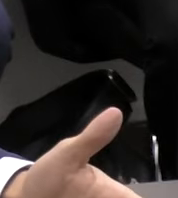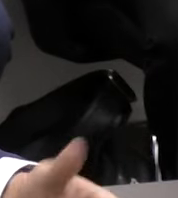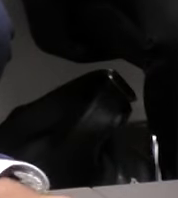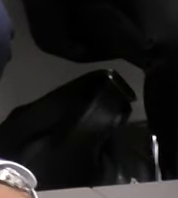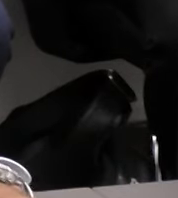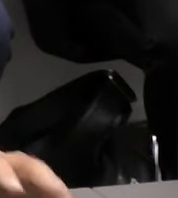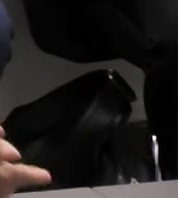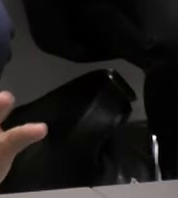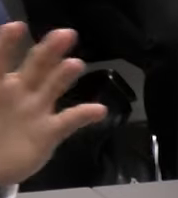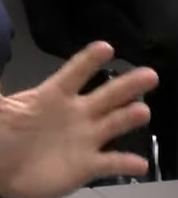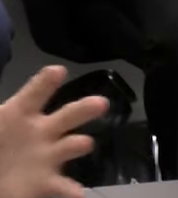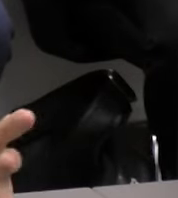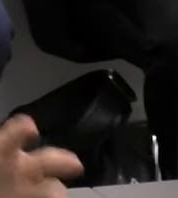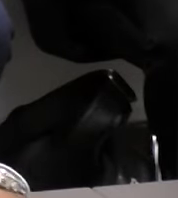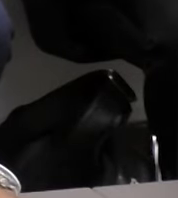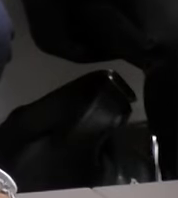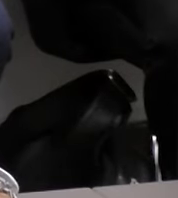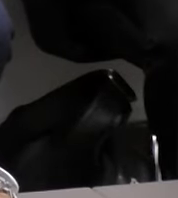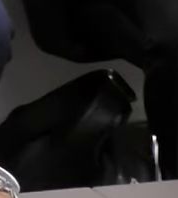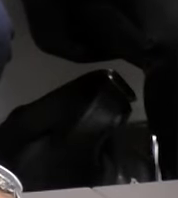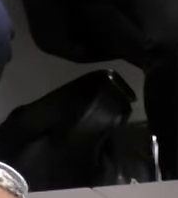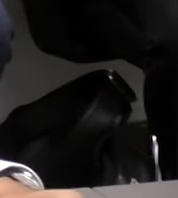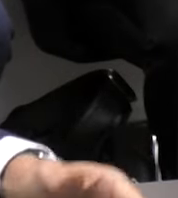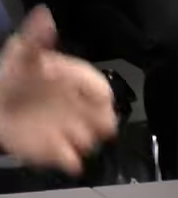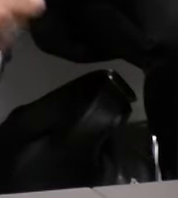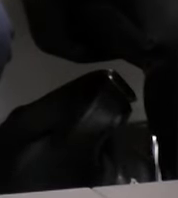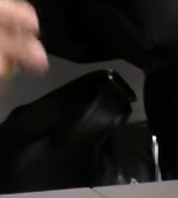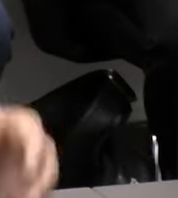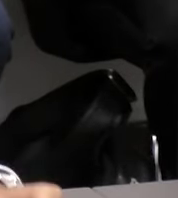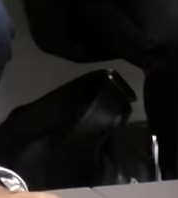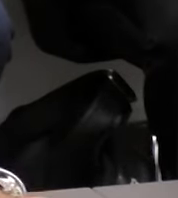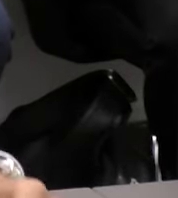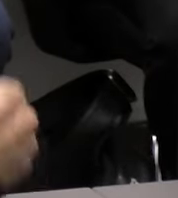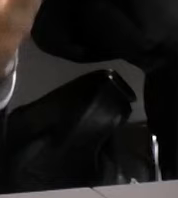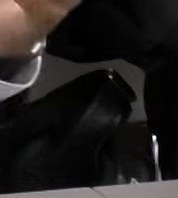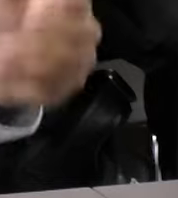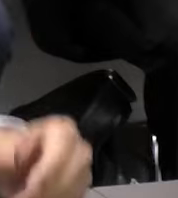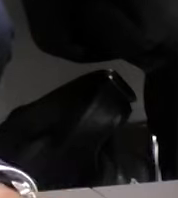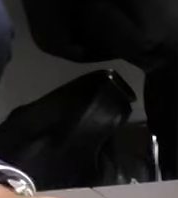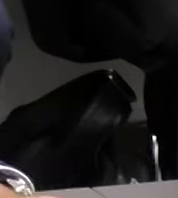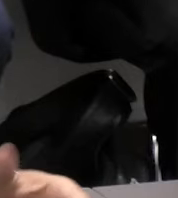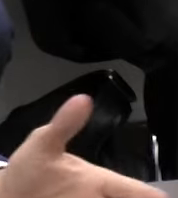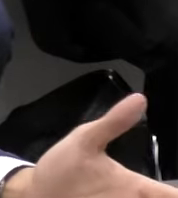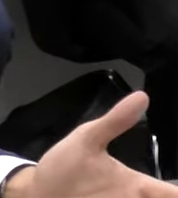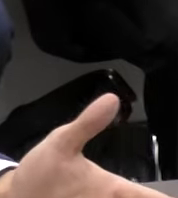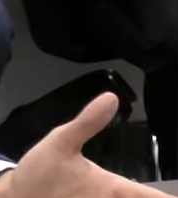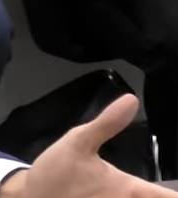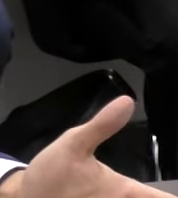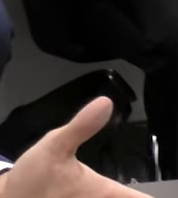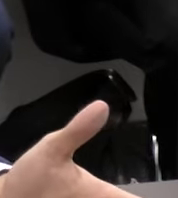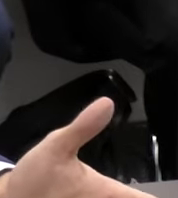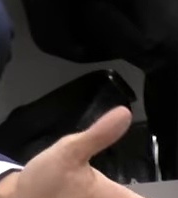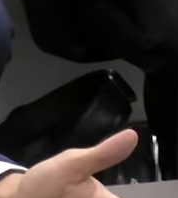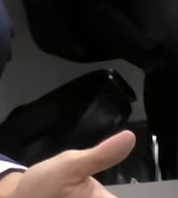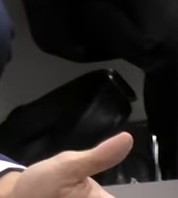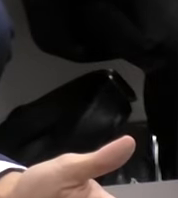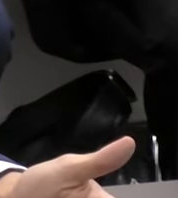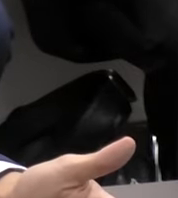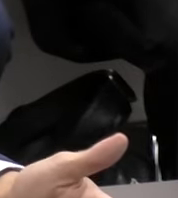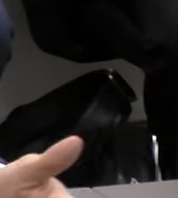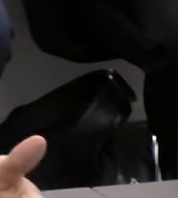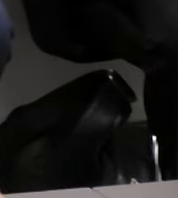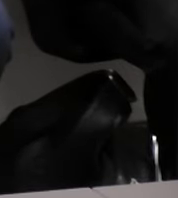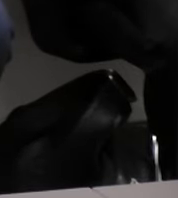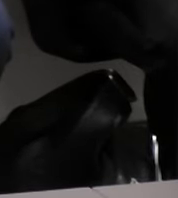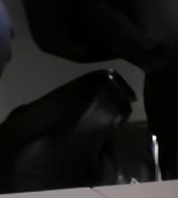óbvio né E aí falando um pouquinho mais sobre procedimento policial já foi tocado aqui a dpf acho que não tem como a gente negar